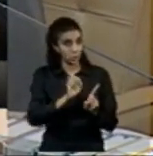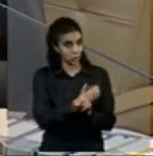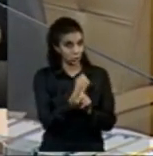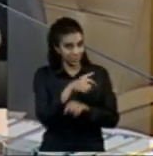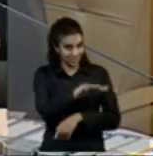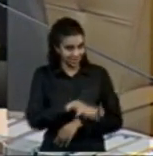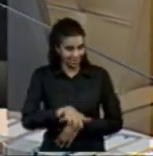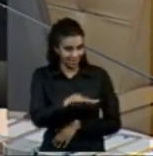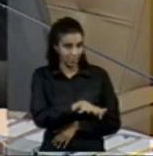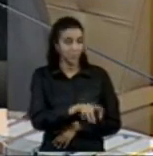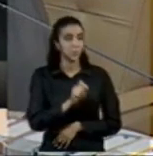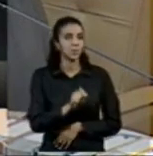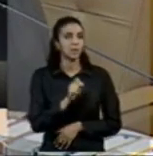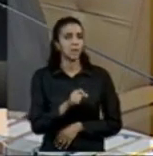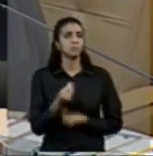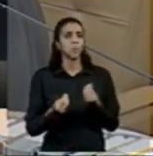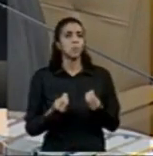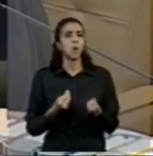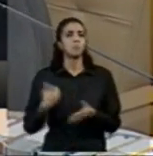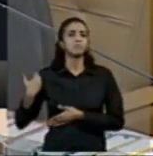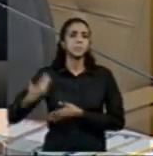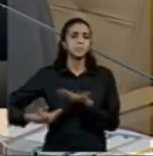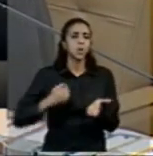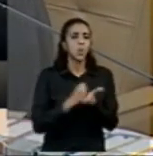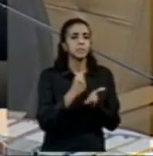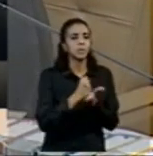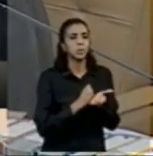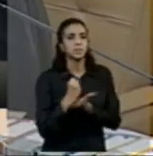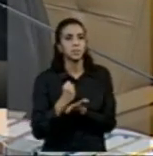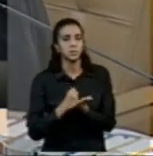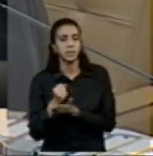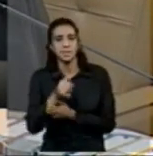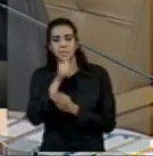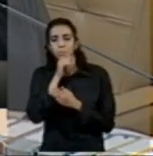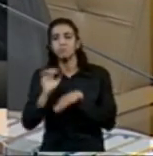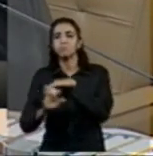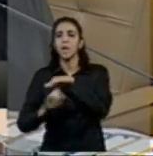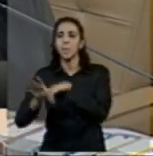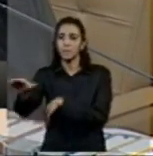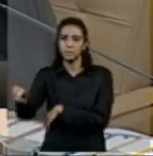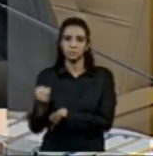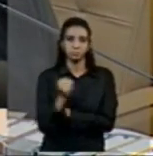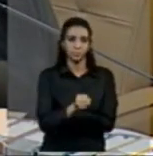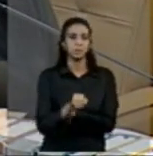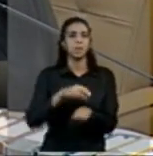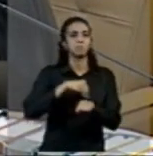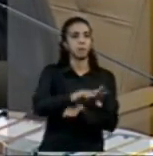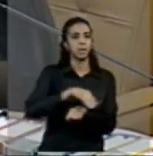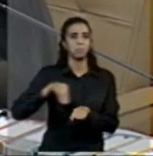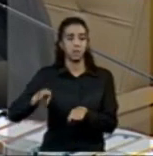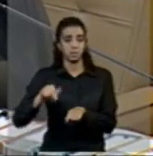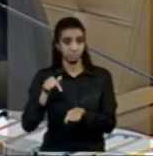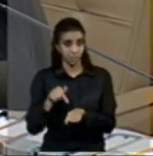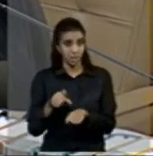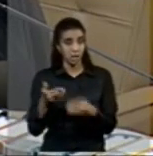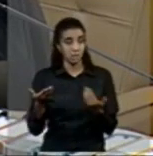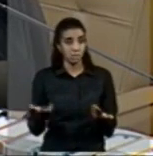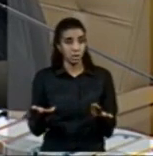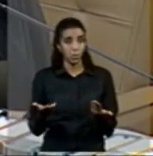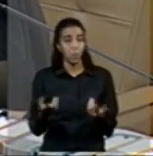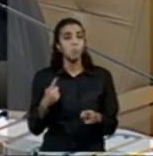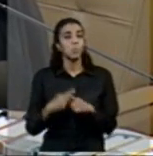como todo o processo de contratação de trabalhadores por empresa interposta, cujo objetivo último é a redução